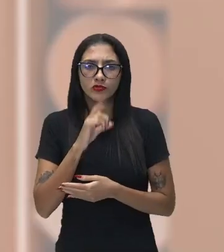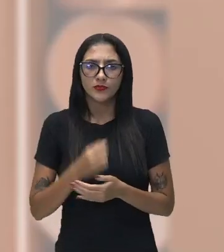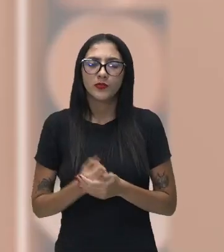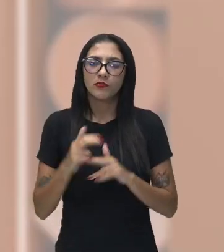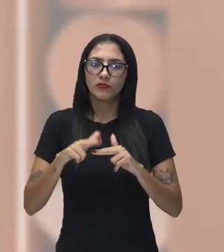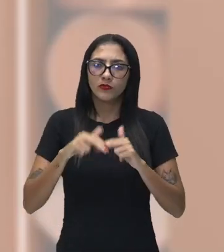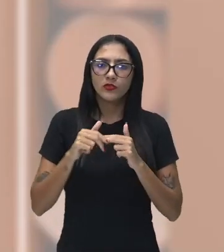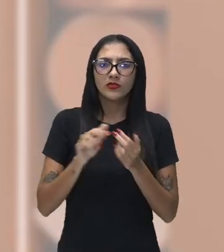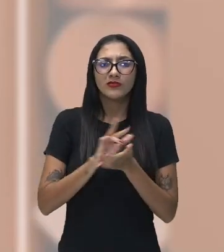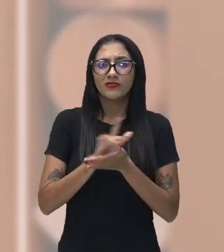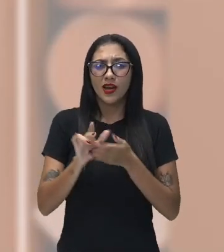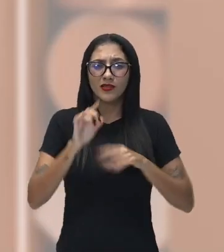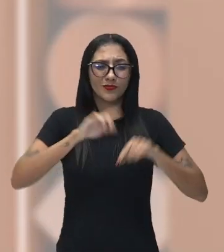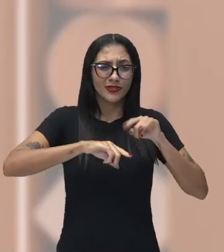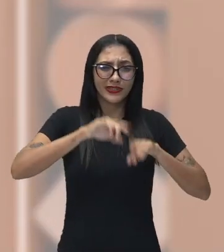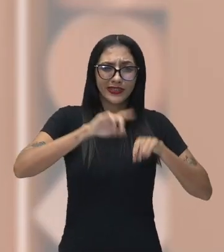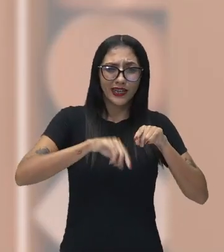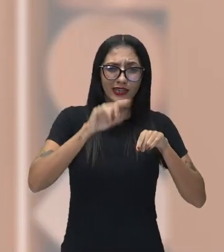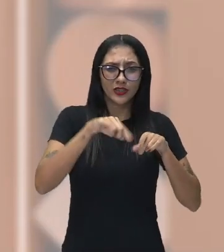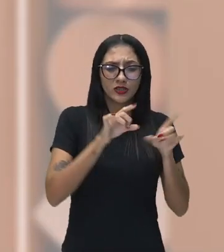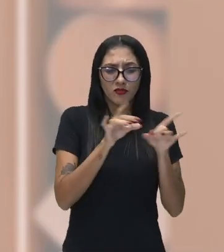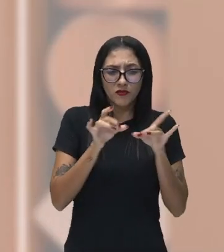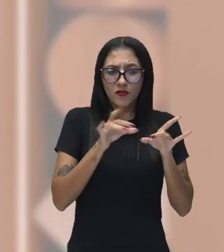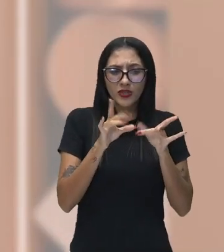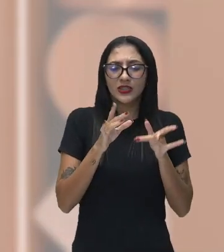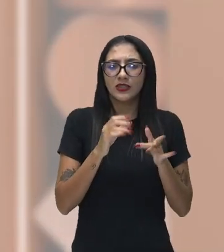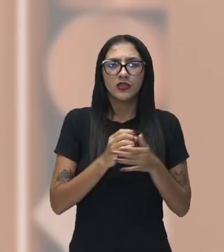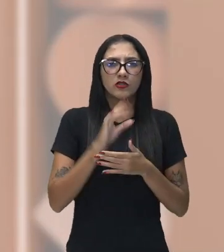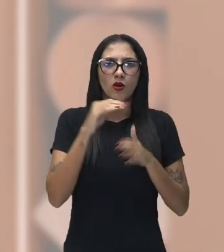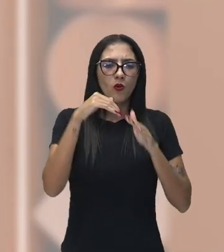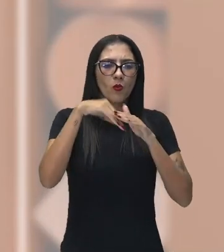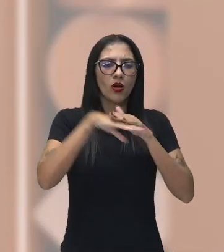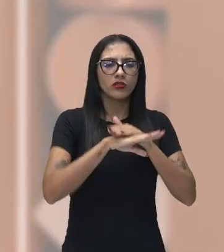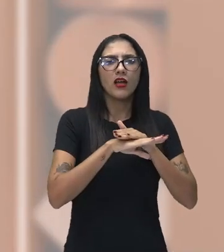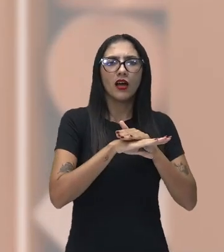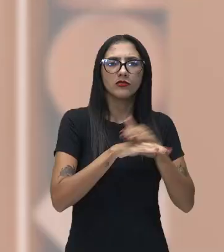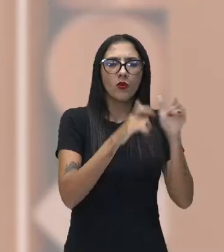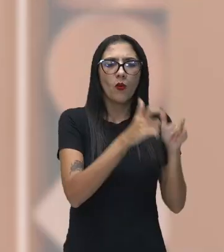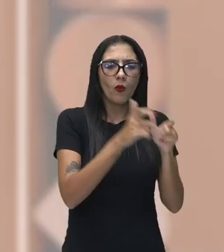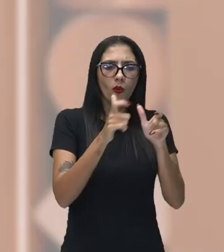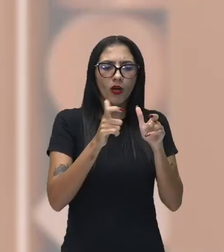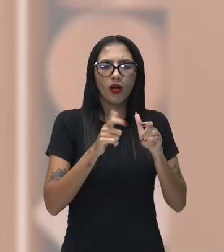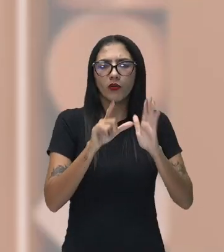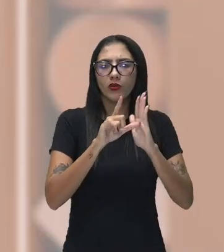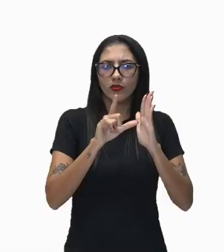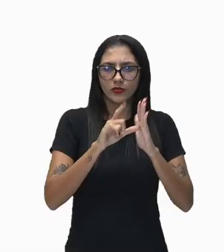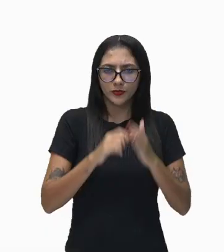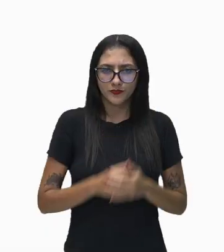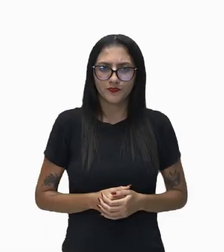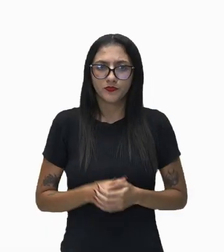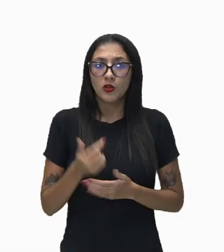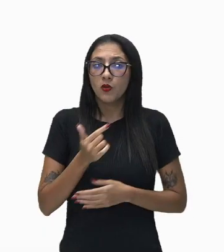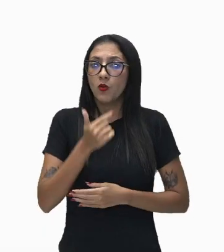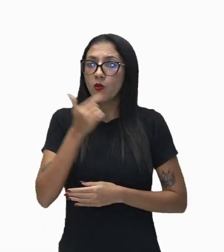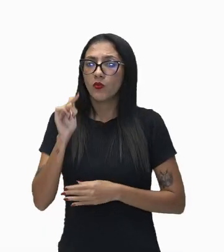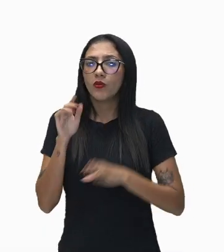muitos desses produtos ficaram retidos ali, né, nos depósitos das grandes lojas. Outra questão é a especulação financeira,